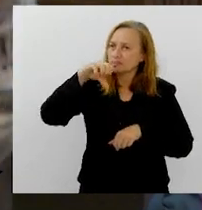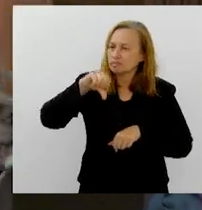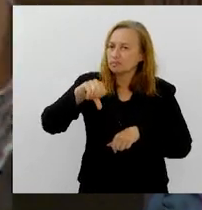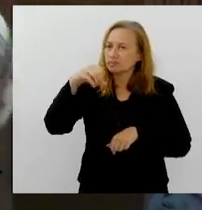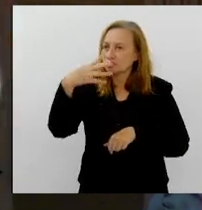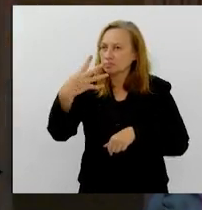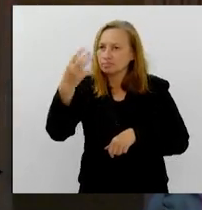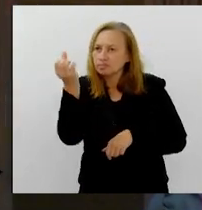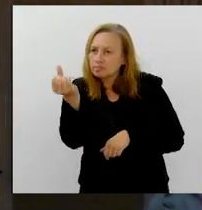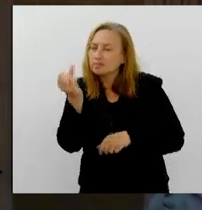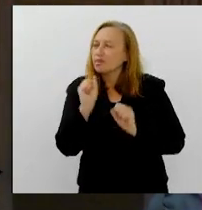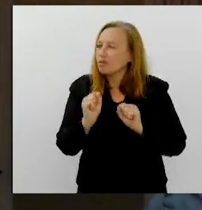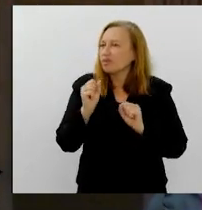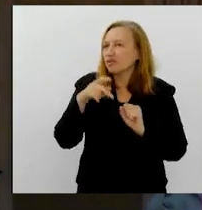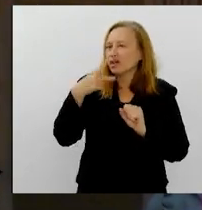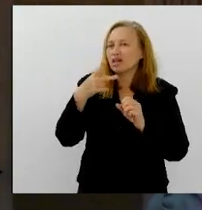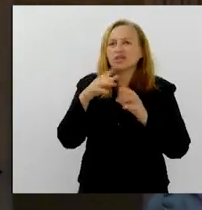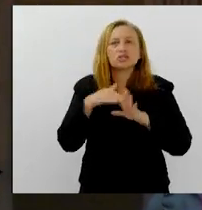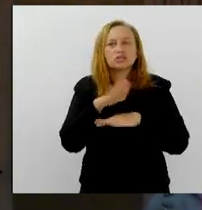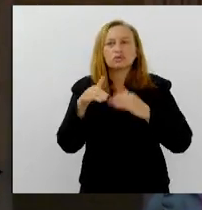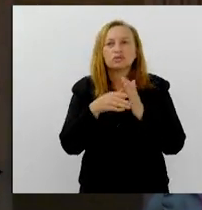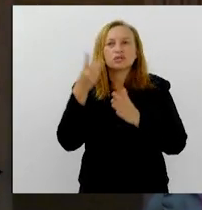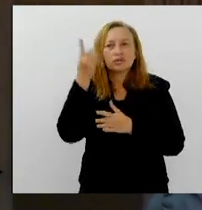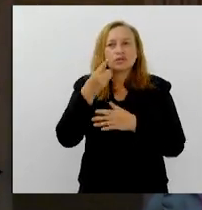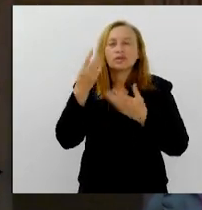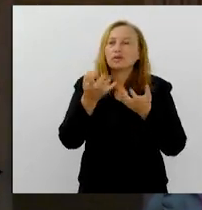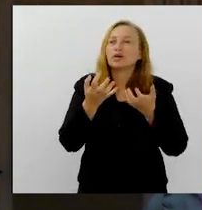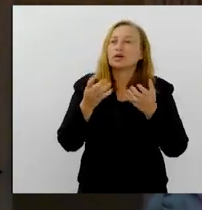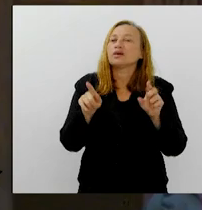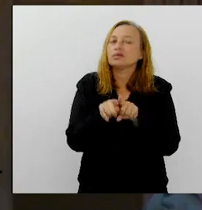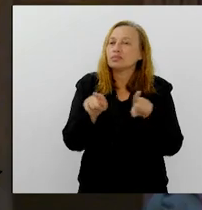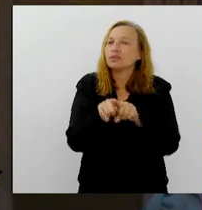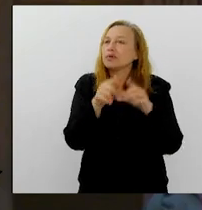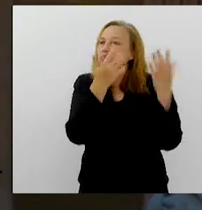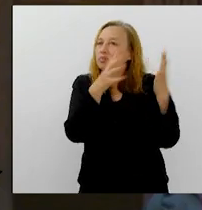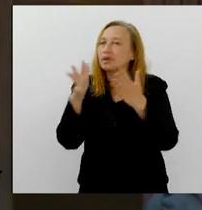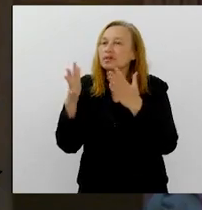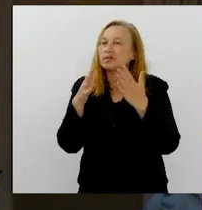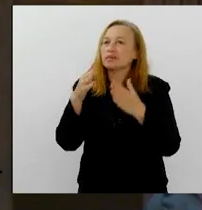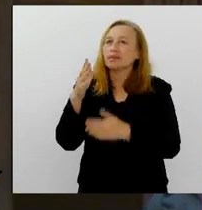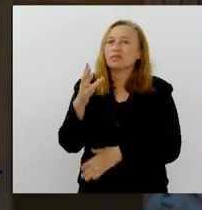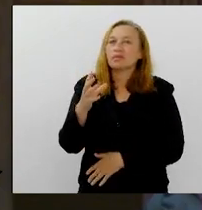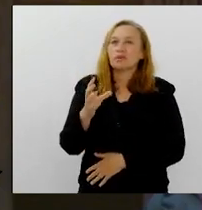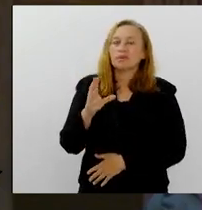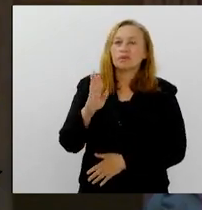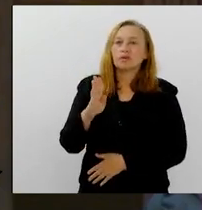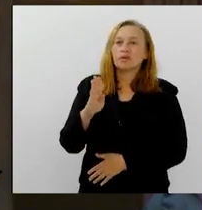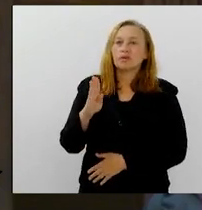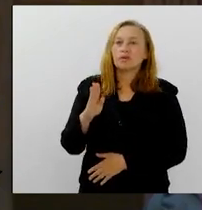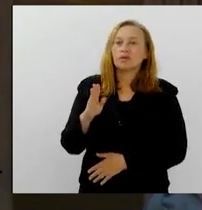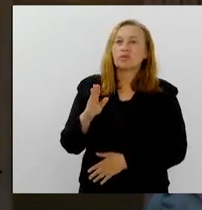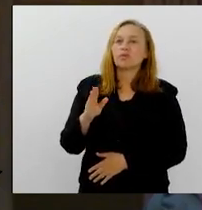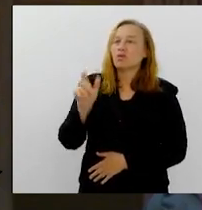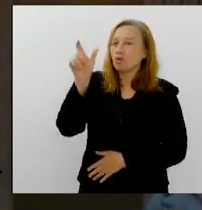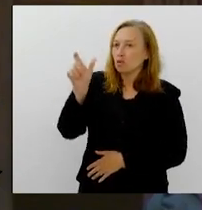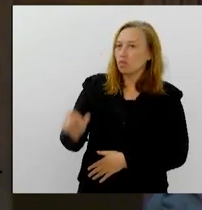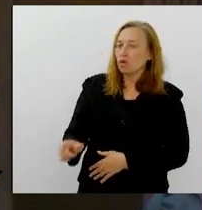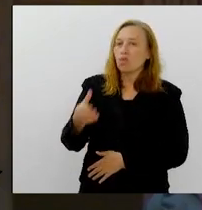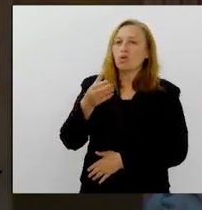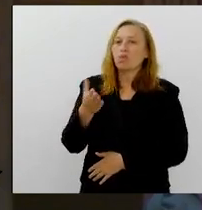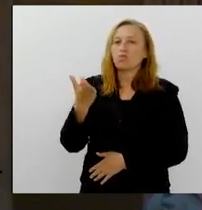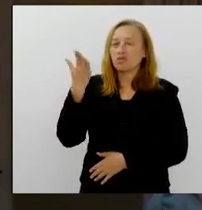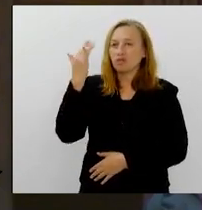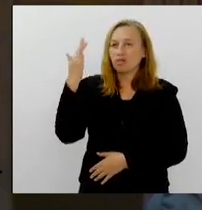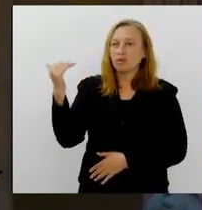1946. E a gente podia falar de todos os deputados, mas eu queria aqui saudar também um baiano que nos honra a todos, que é Jorge